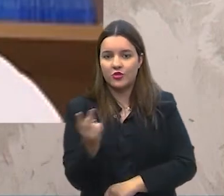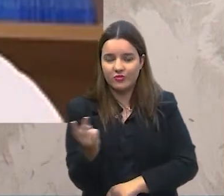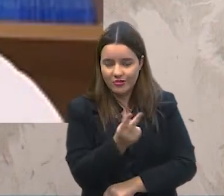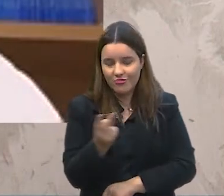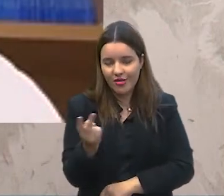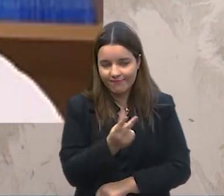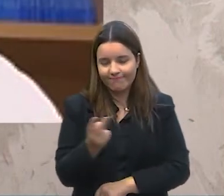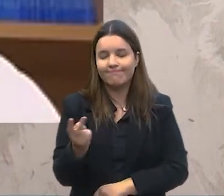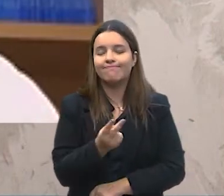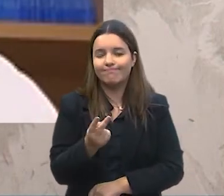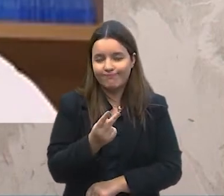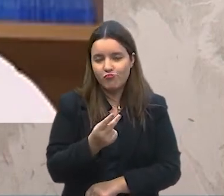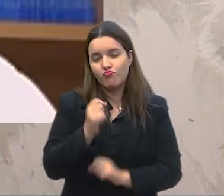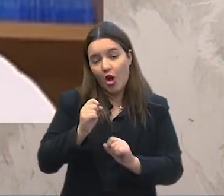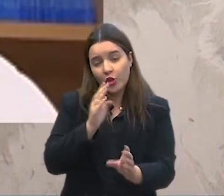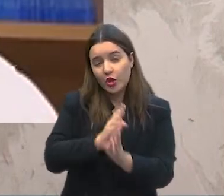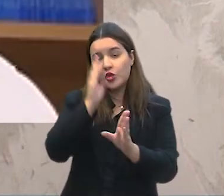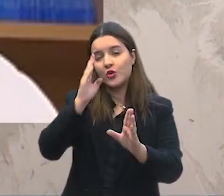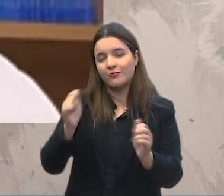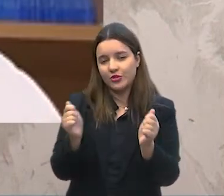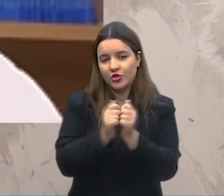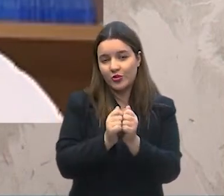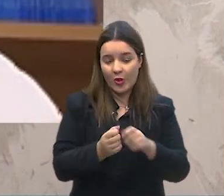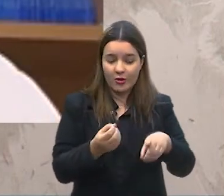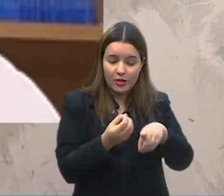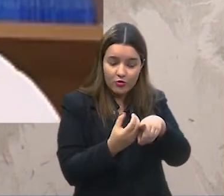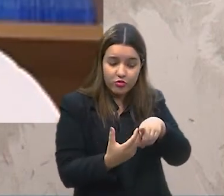câncer numa porção, num determinado